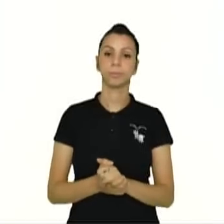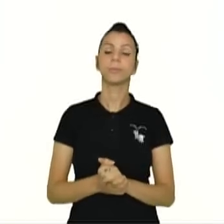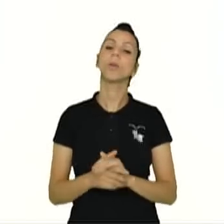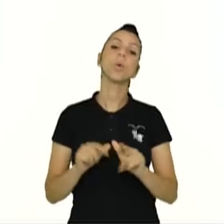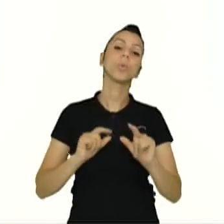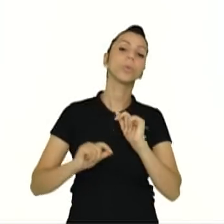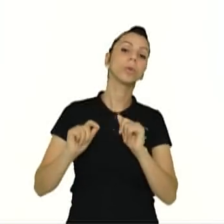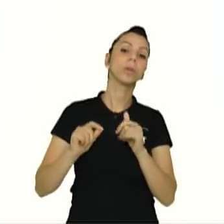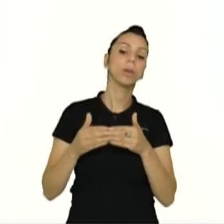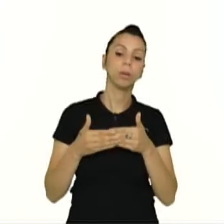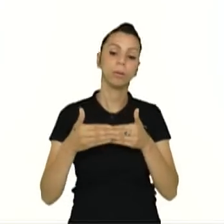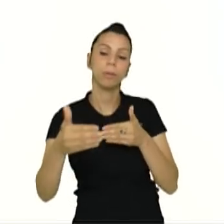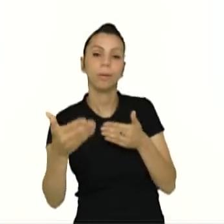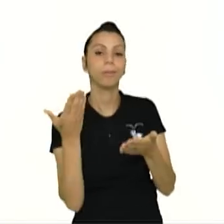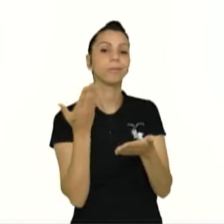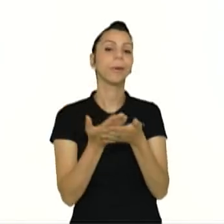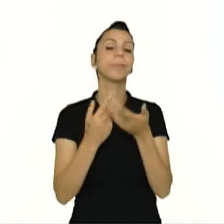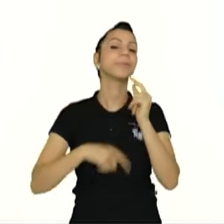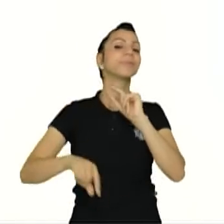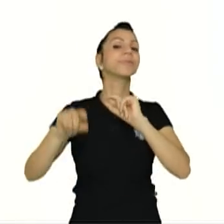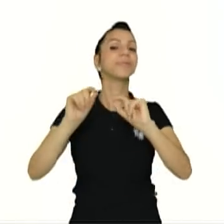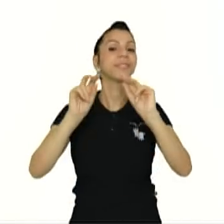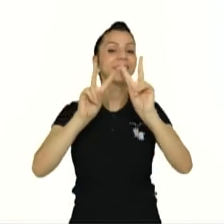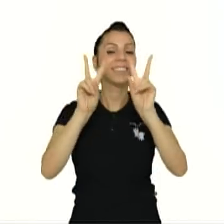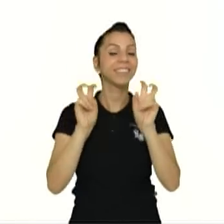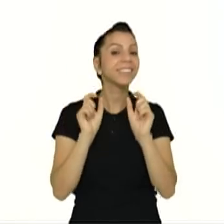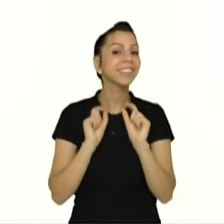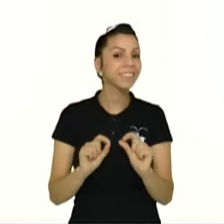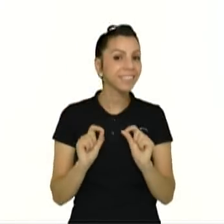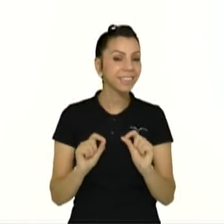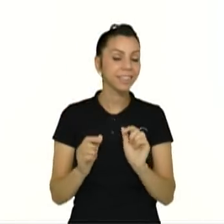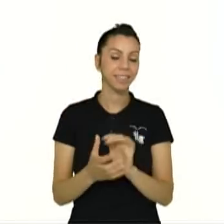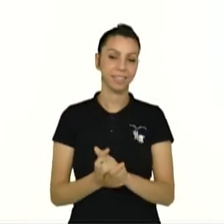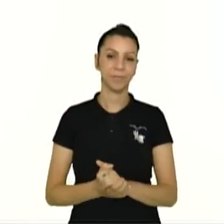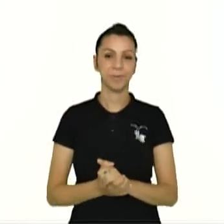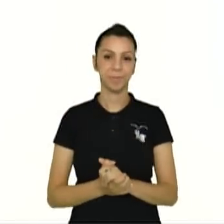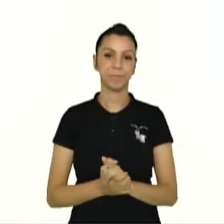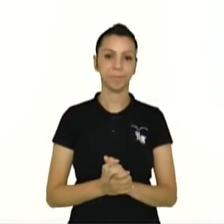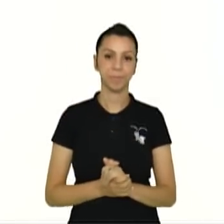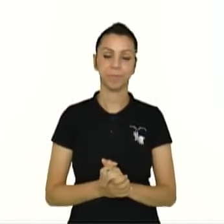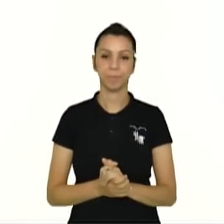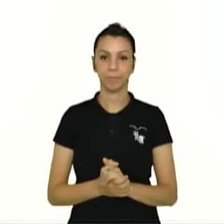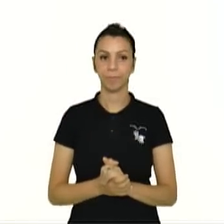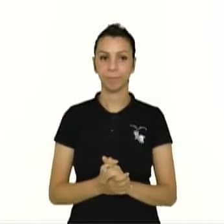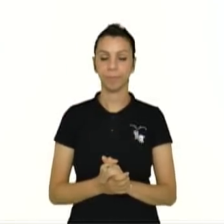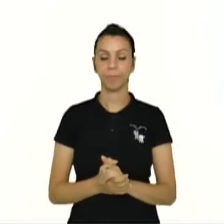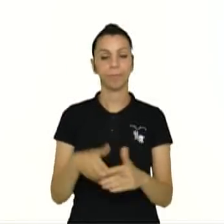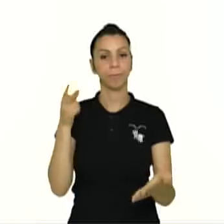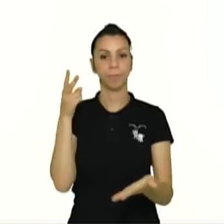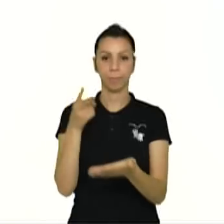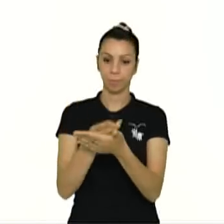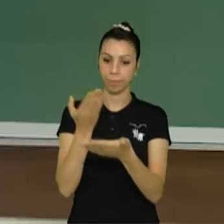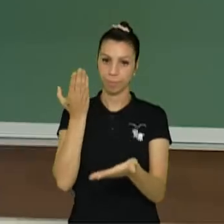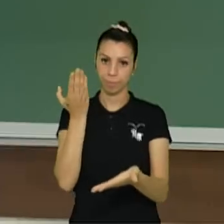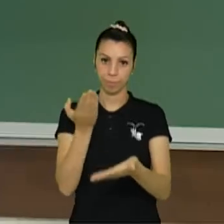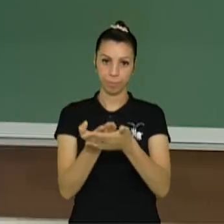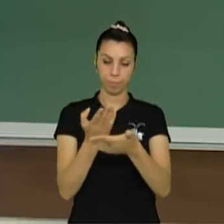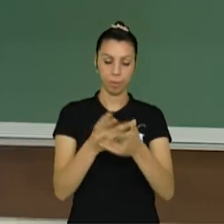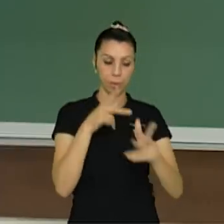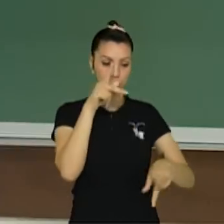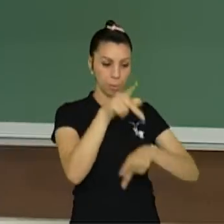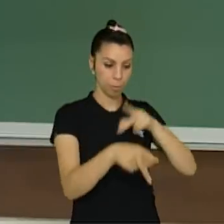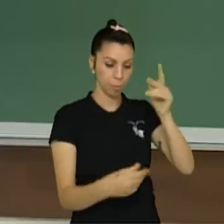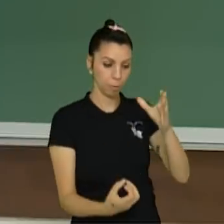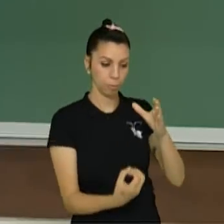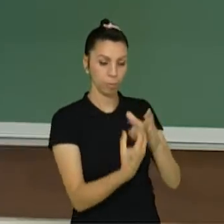E o que nós vamos aprender na próxima aula? O que a gente vai aprender na próxima aula? Acompanhe comigo aqui. Nós vamos continuar os estudos sobre os povos originários